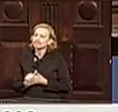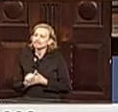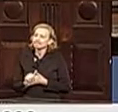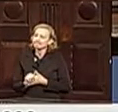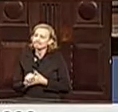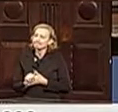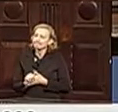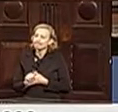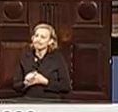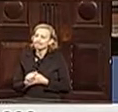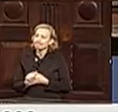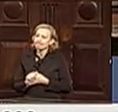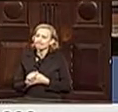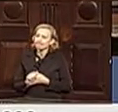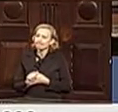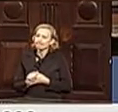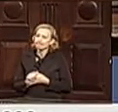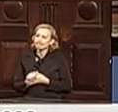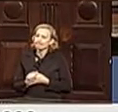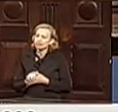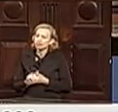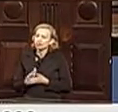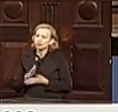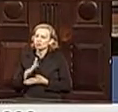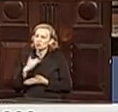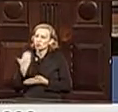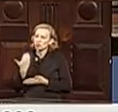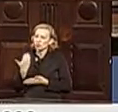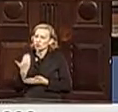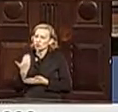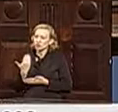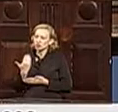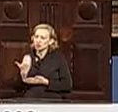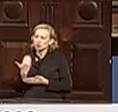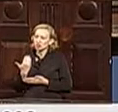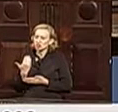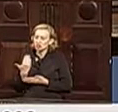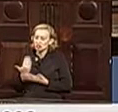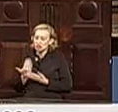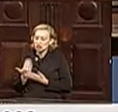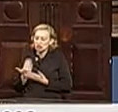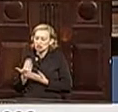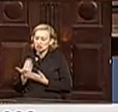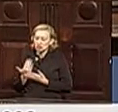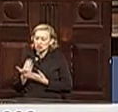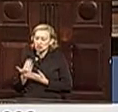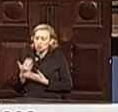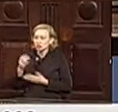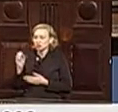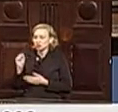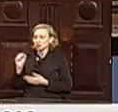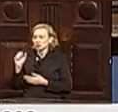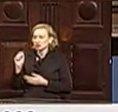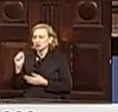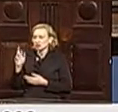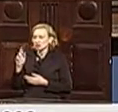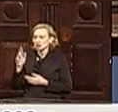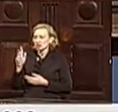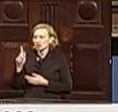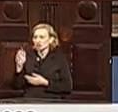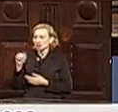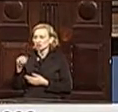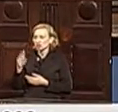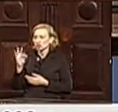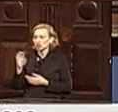vez mais mortal, mortífera. O sargento simplesmente levou um tiro de fuzil de